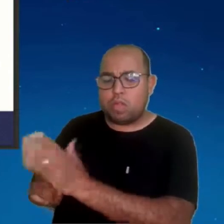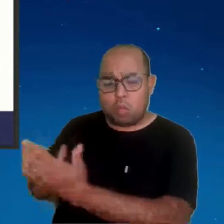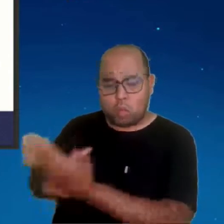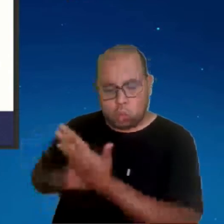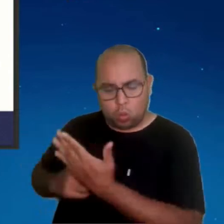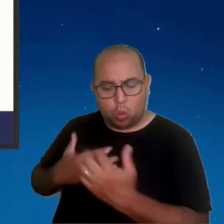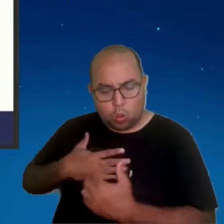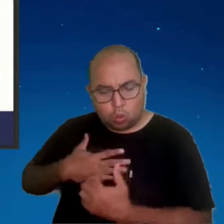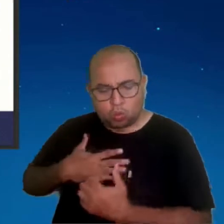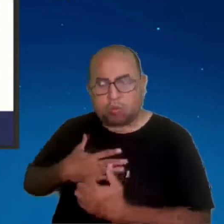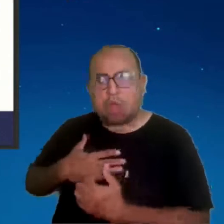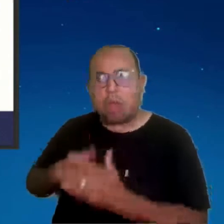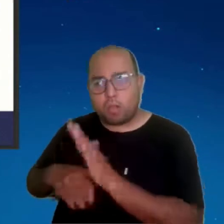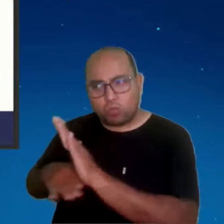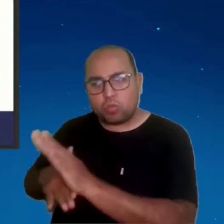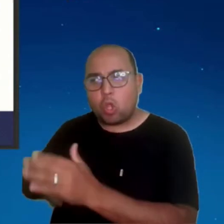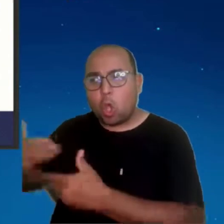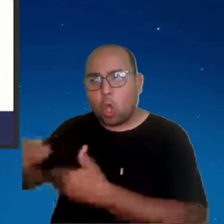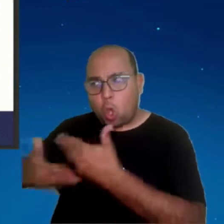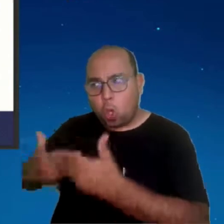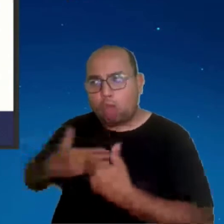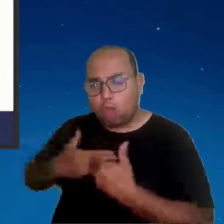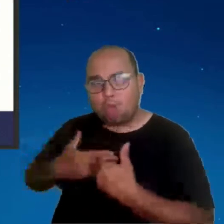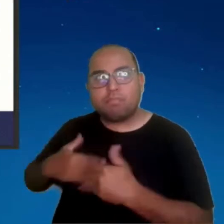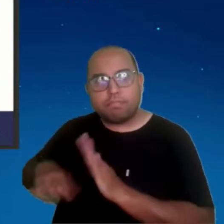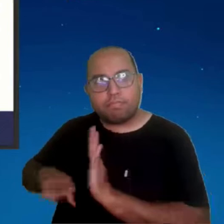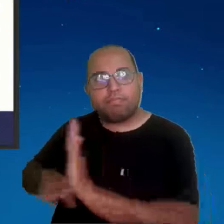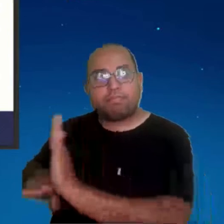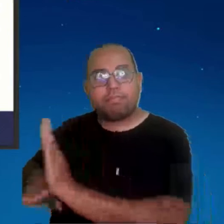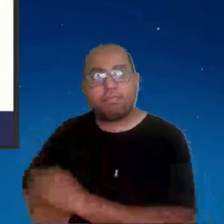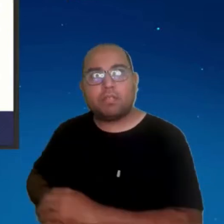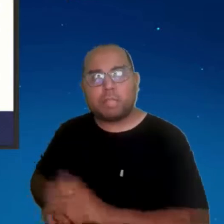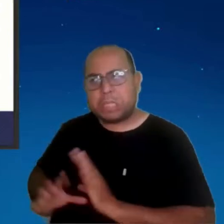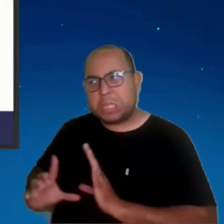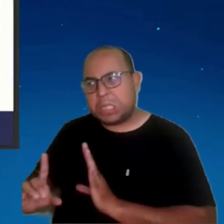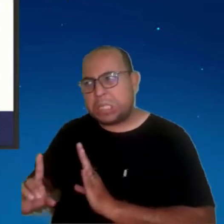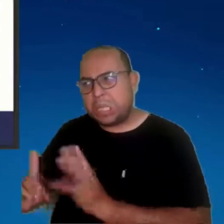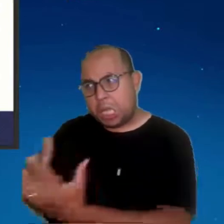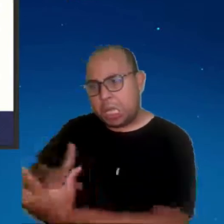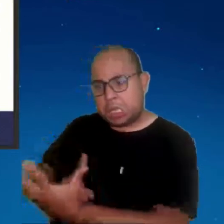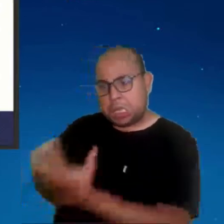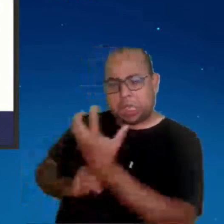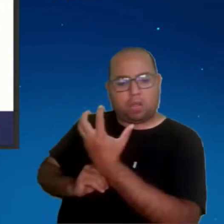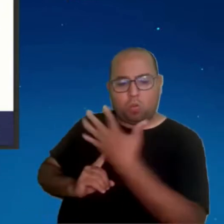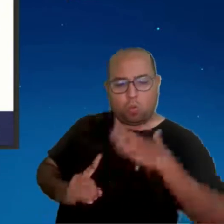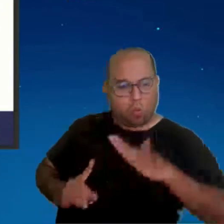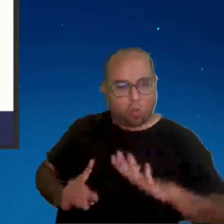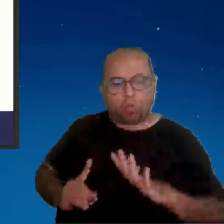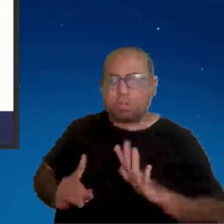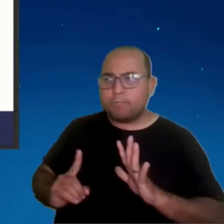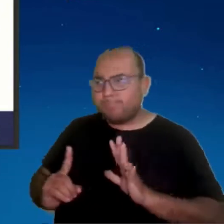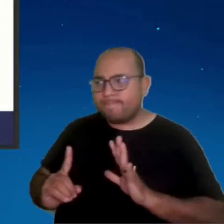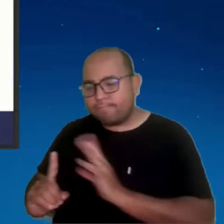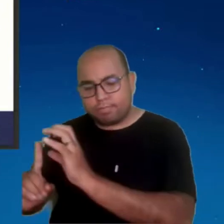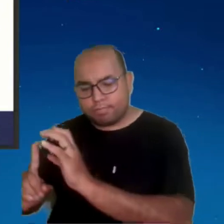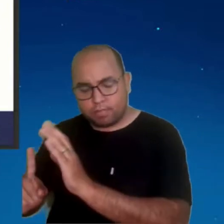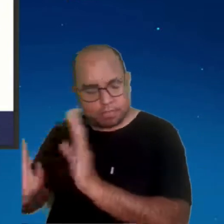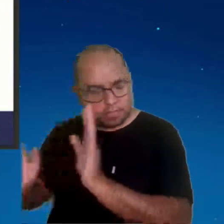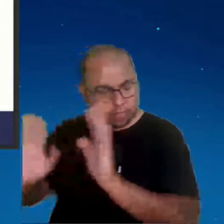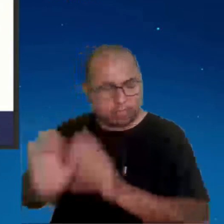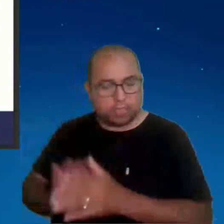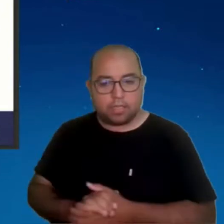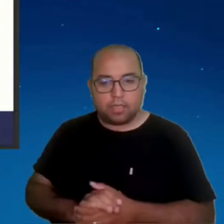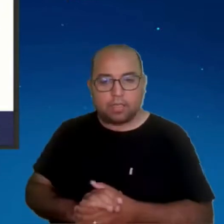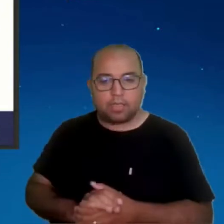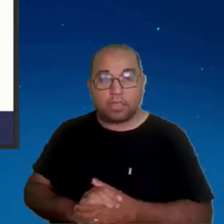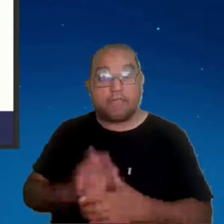sua cadeira, vai trabalhar com a sua equipe, faz alguma atividade lúdica, mas não é só assim, vou levar todo mundo para um